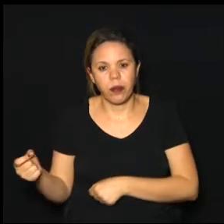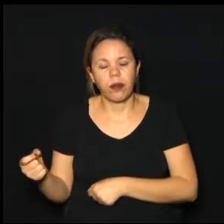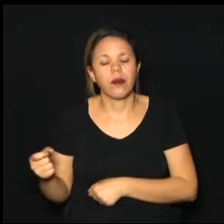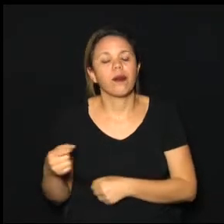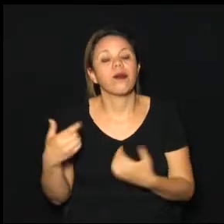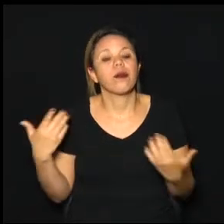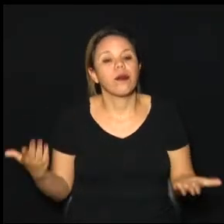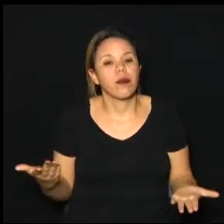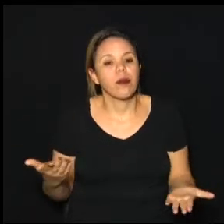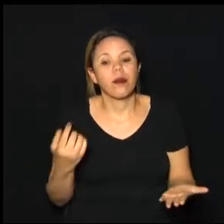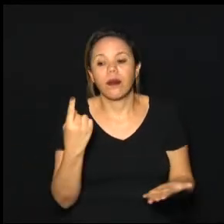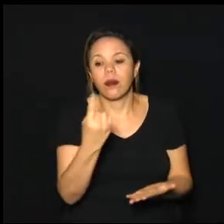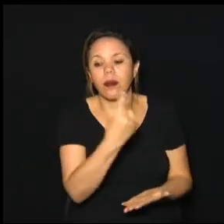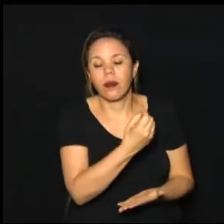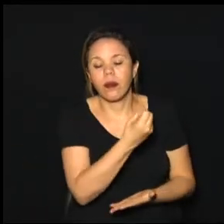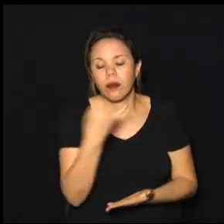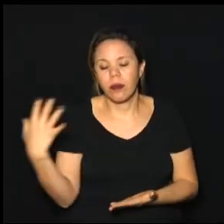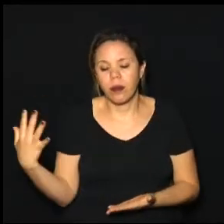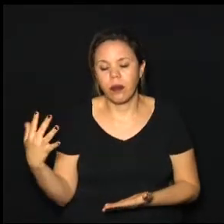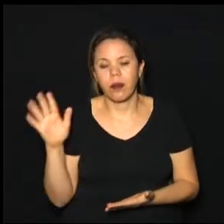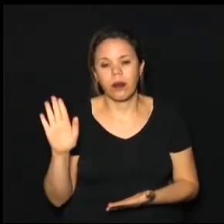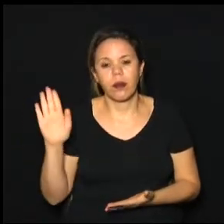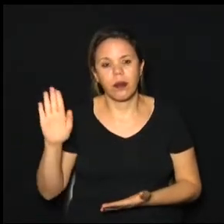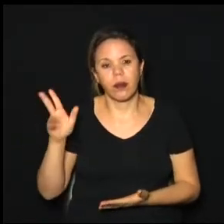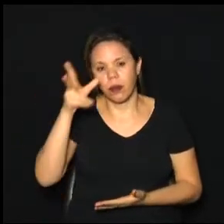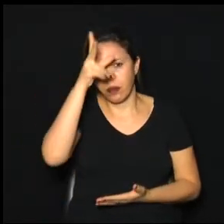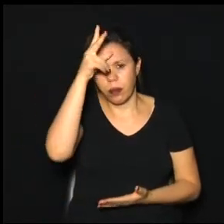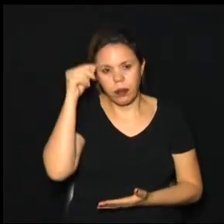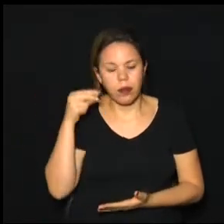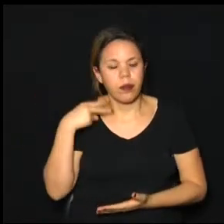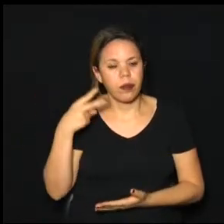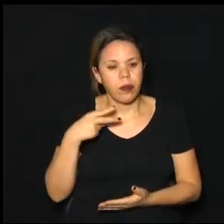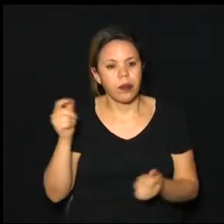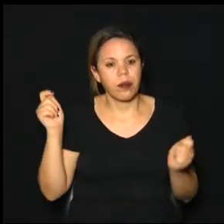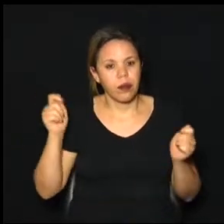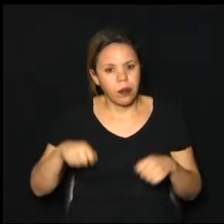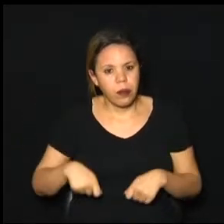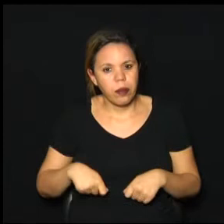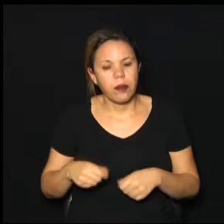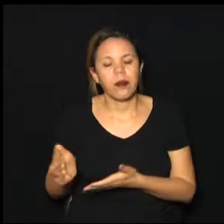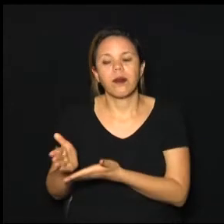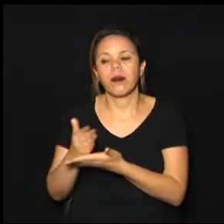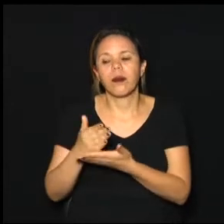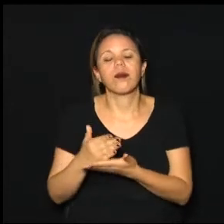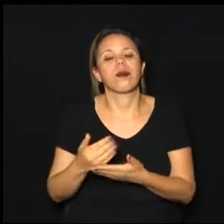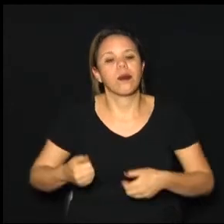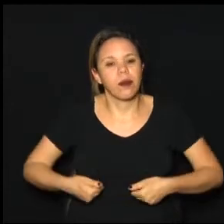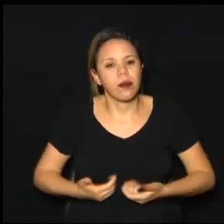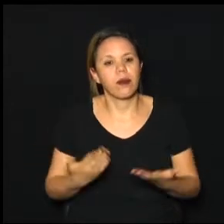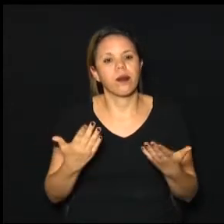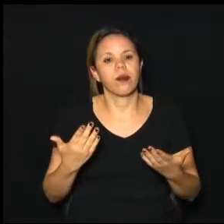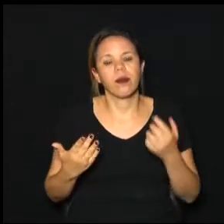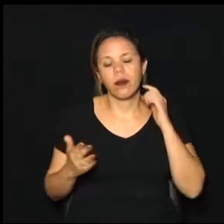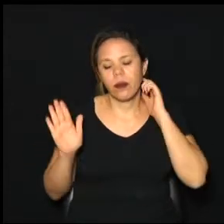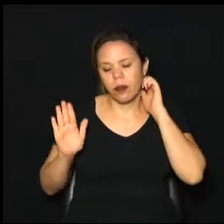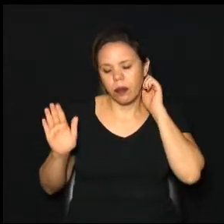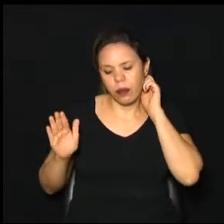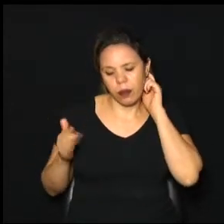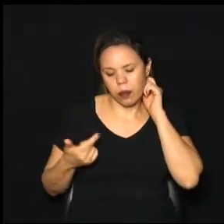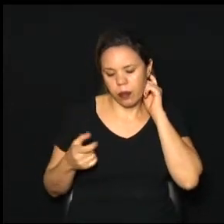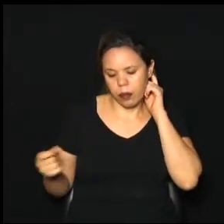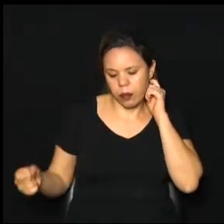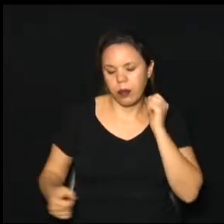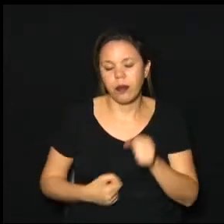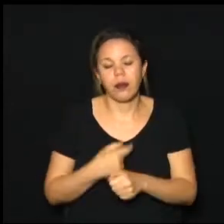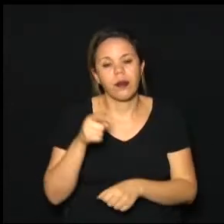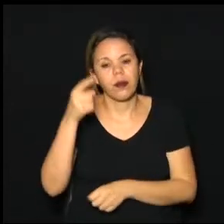quanto cada candidato a prefeito, cada candidato a vereador vai poder gastar nas eleições de 2020. Para você ter